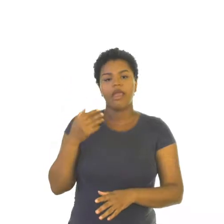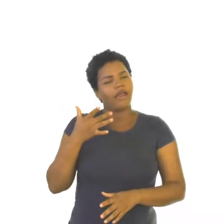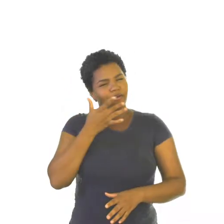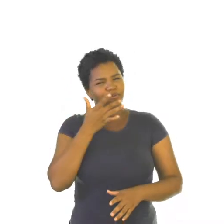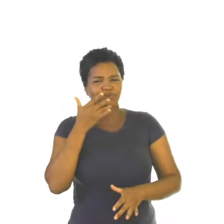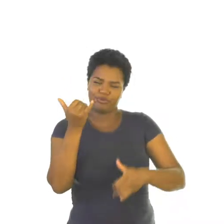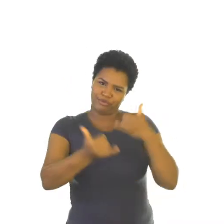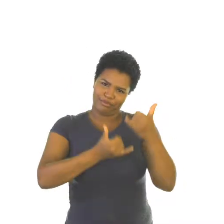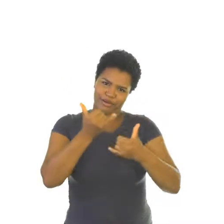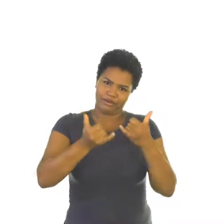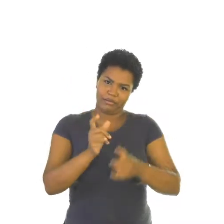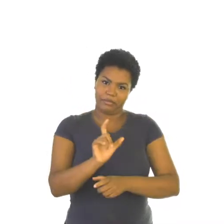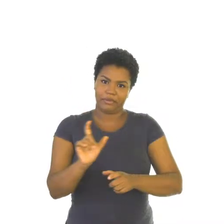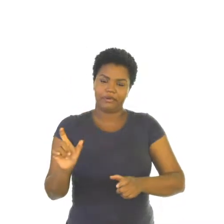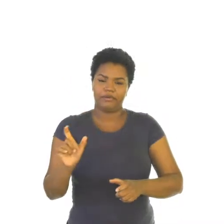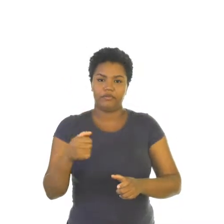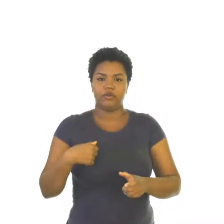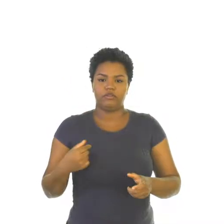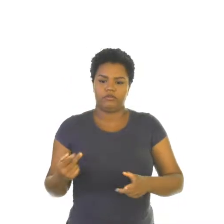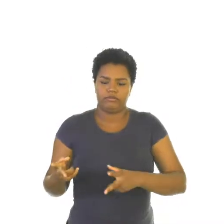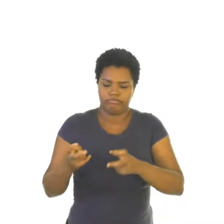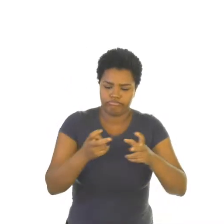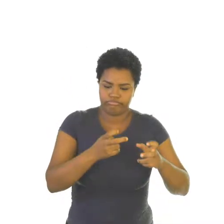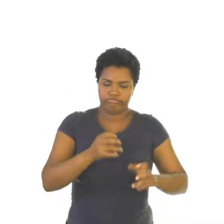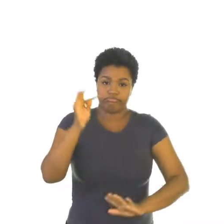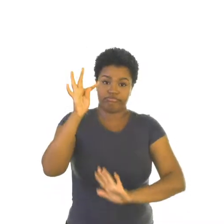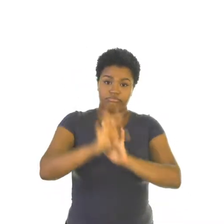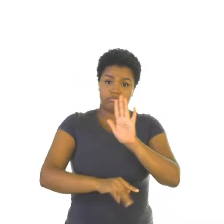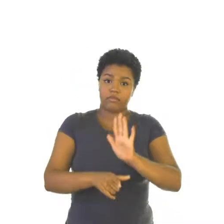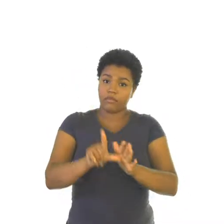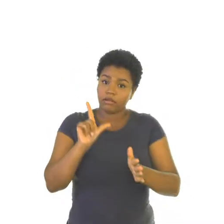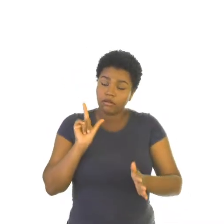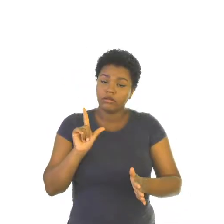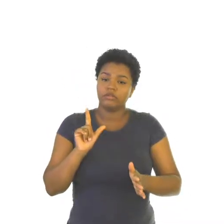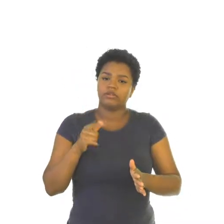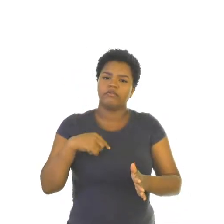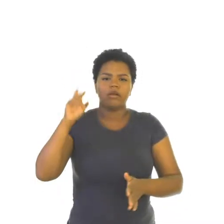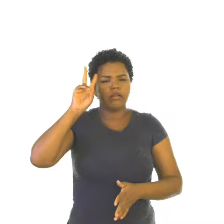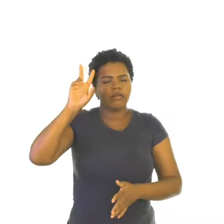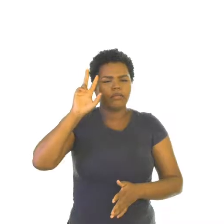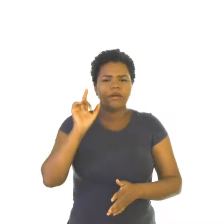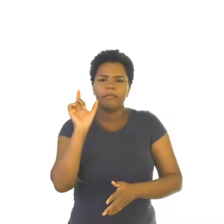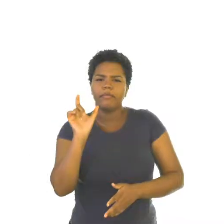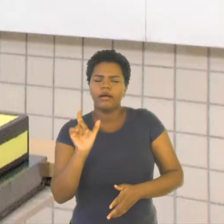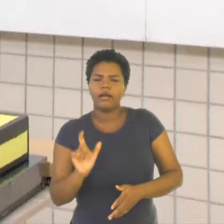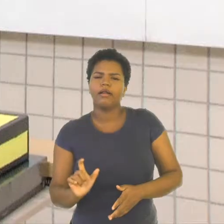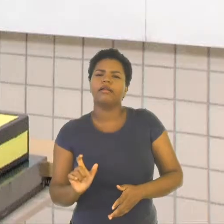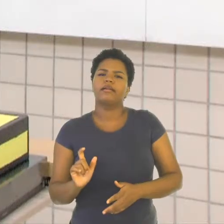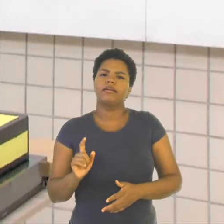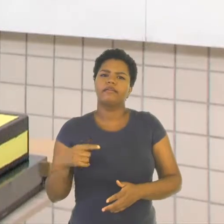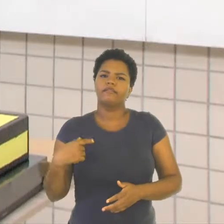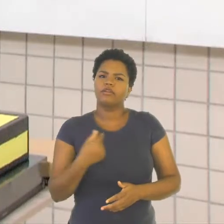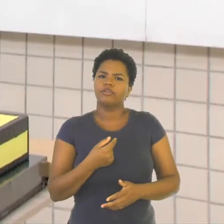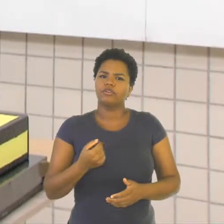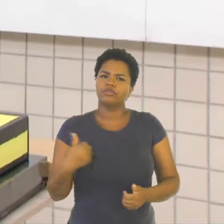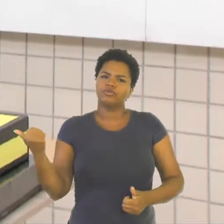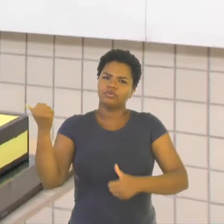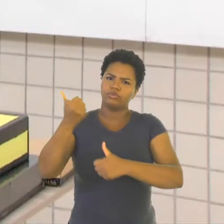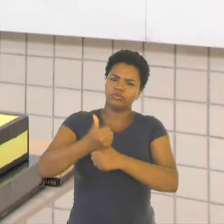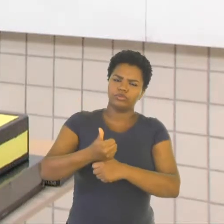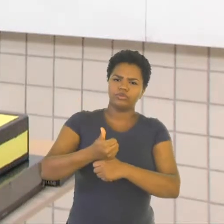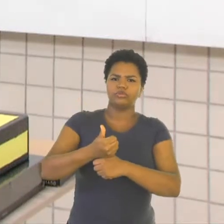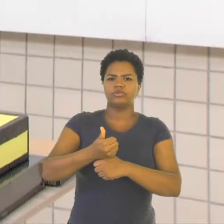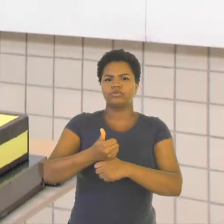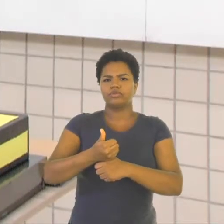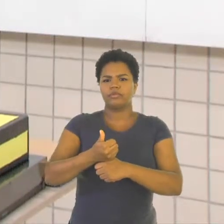Então lembra, nós vamos explorar esse texto agora, mas antes nós vamos relembrar quais as palavras que nós tivemos que substituir